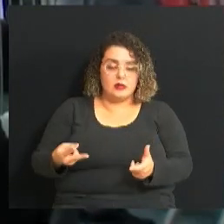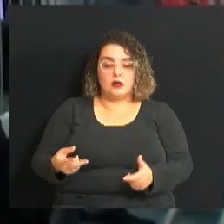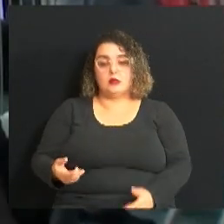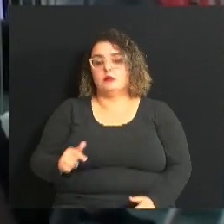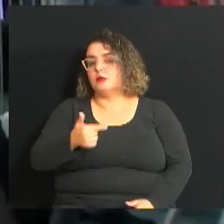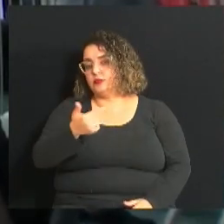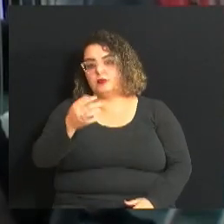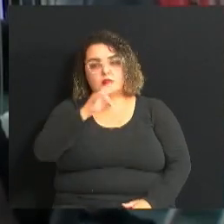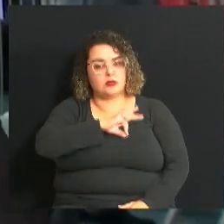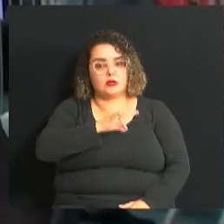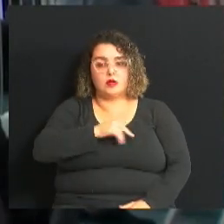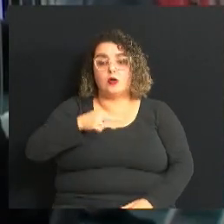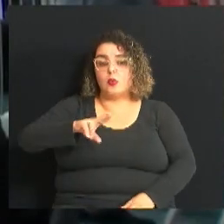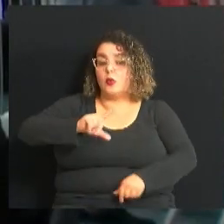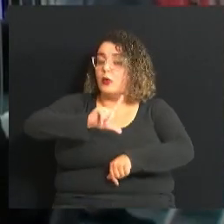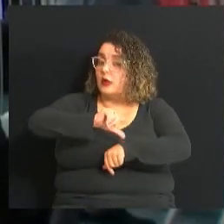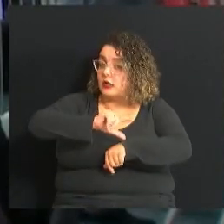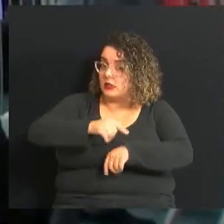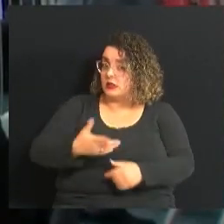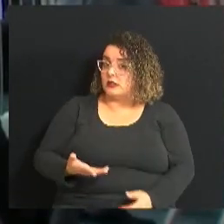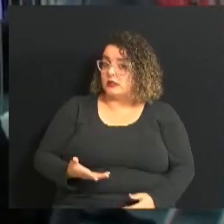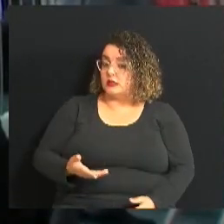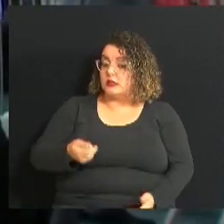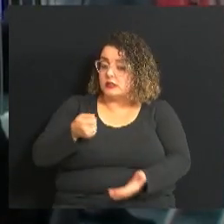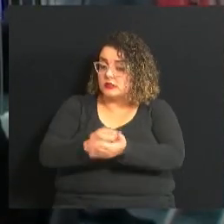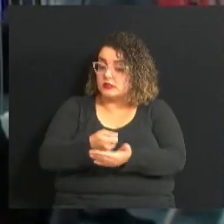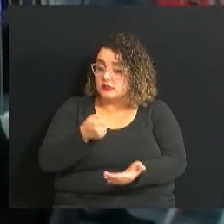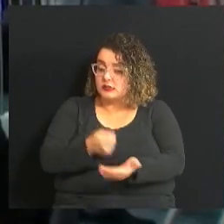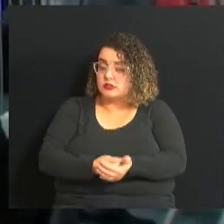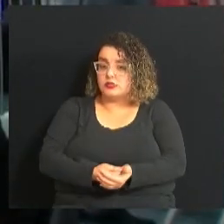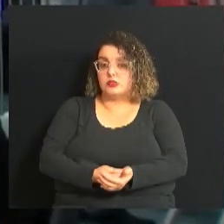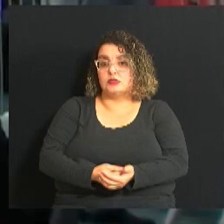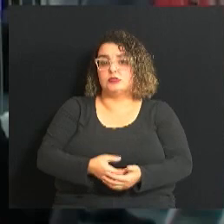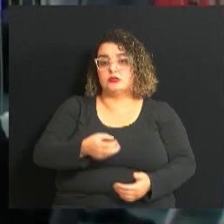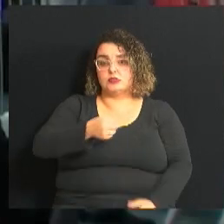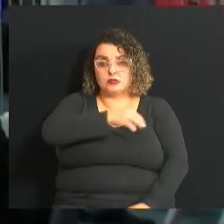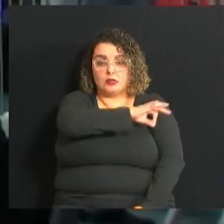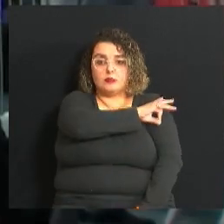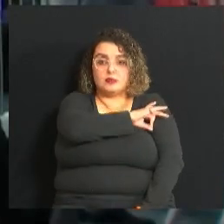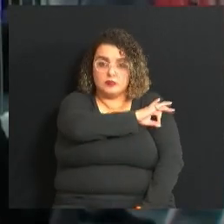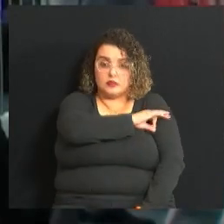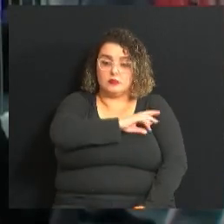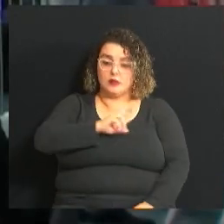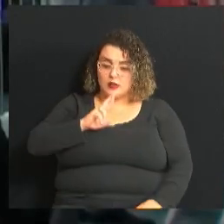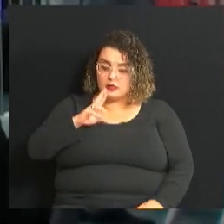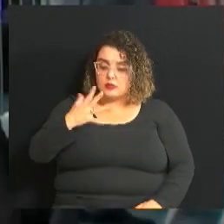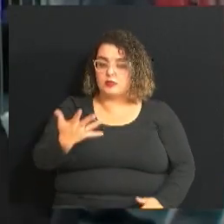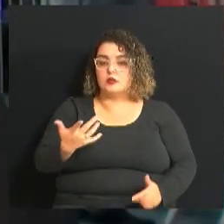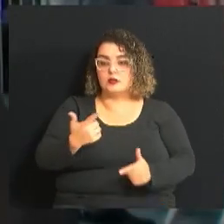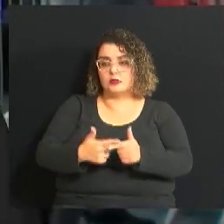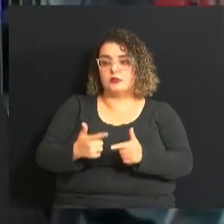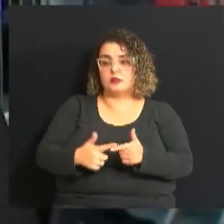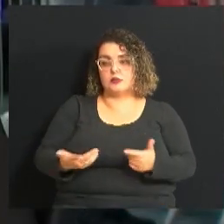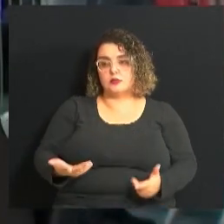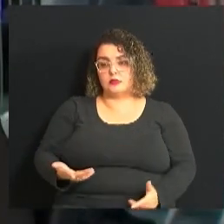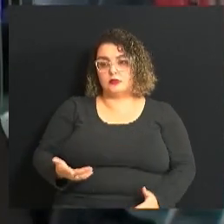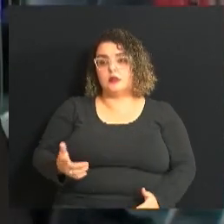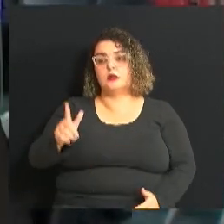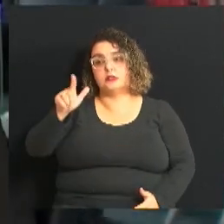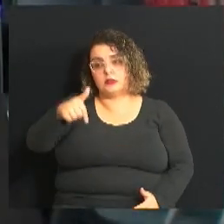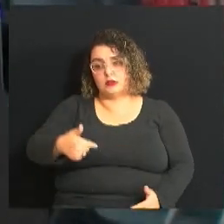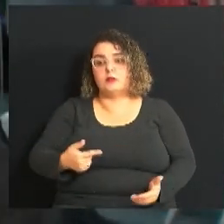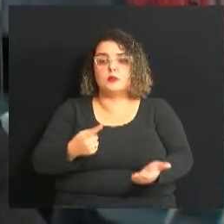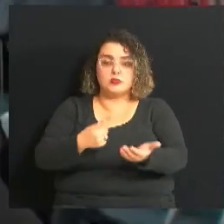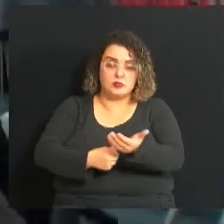atrasado e ao mesmo tempo exigindo da prefeitura uma solução para o problema tanto que a solução acabou vindo só depois de um acordo